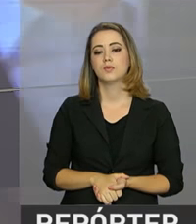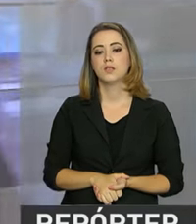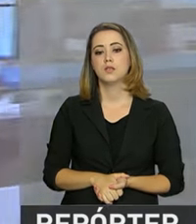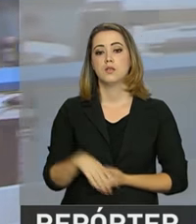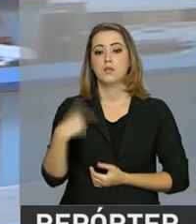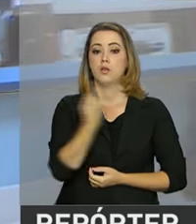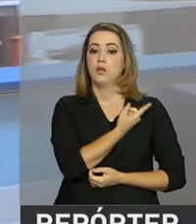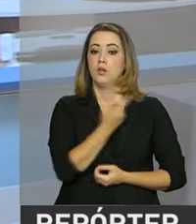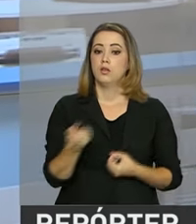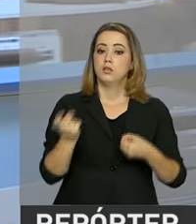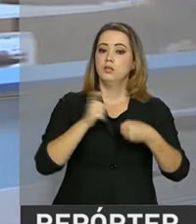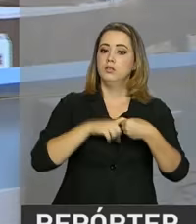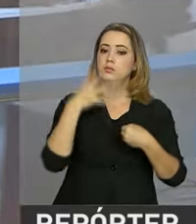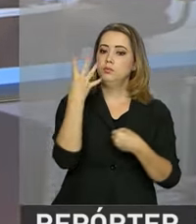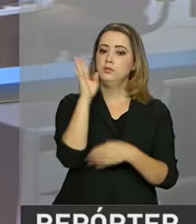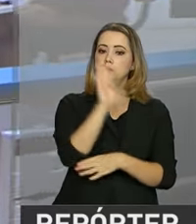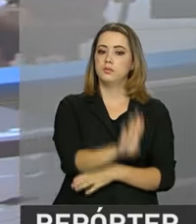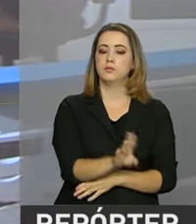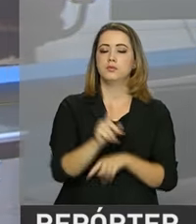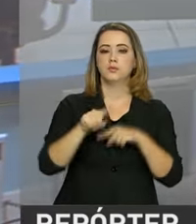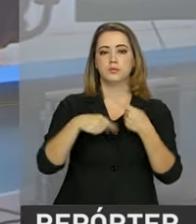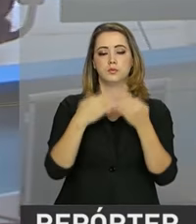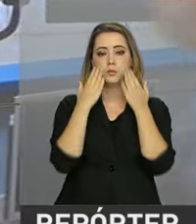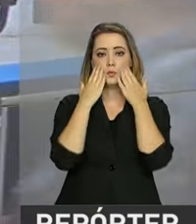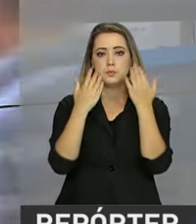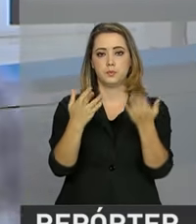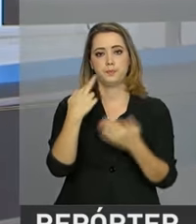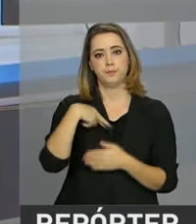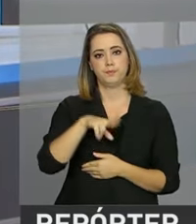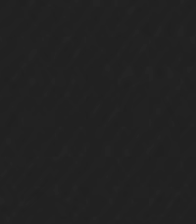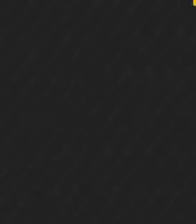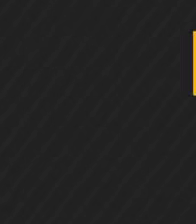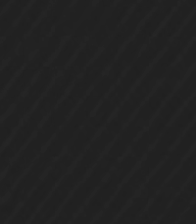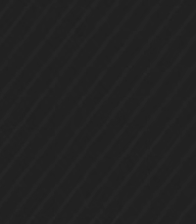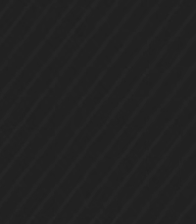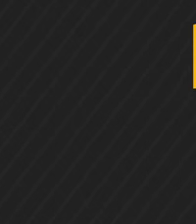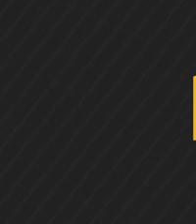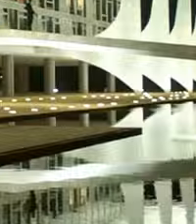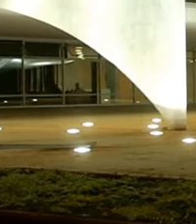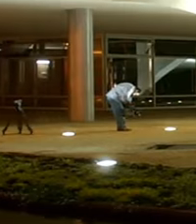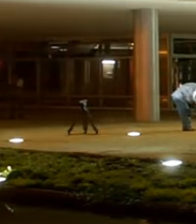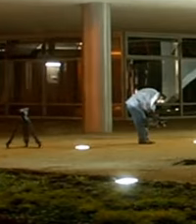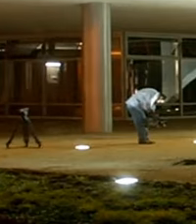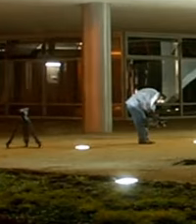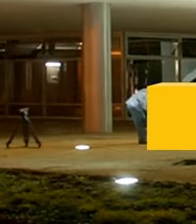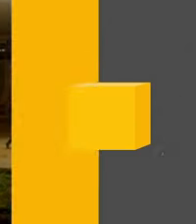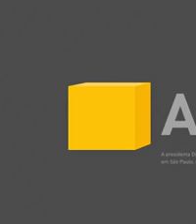Nós voltamos às 16h na próxima edição do Repórter NBR.